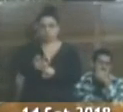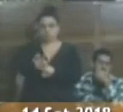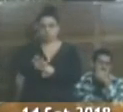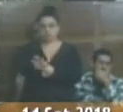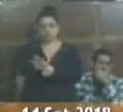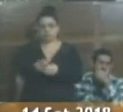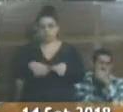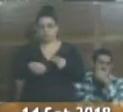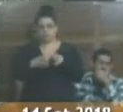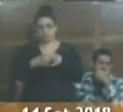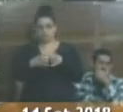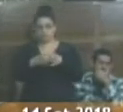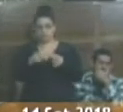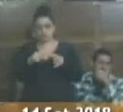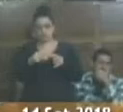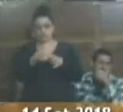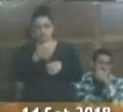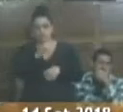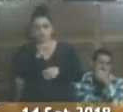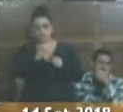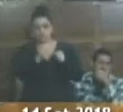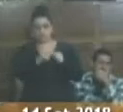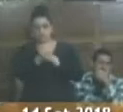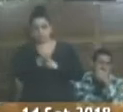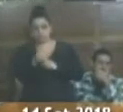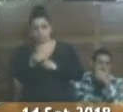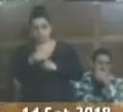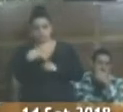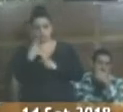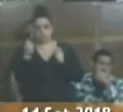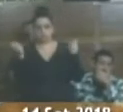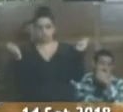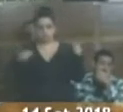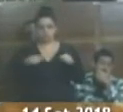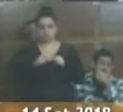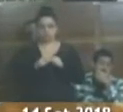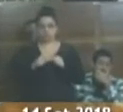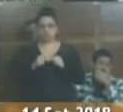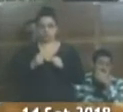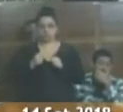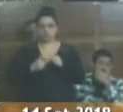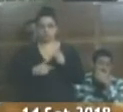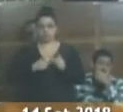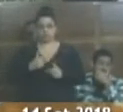o Instituto vai fazer essa doação com você. Poderemos trabalhar...